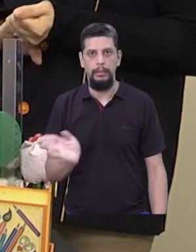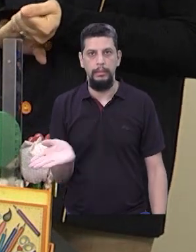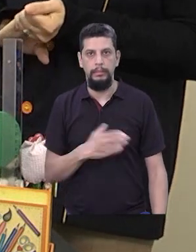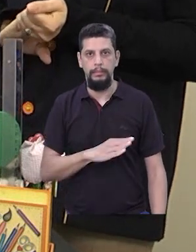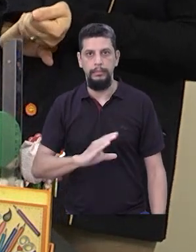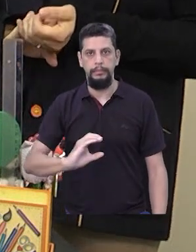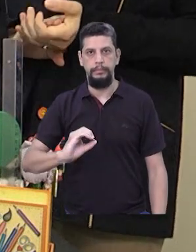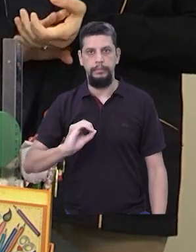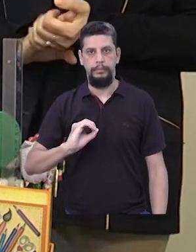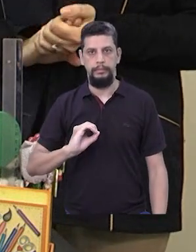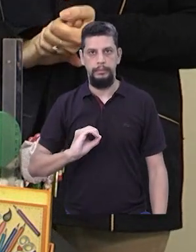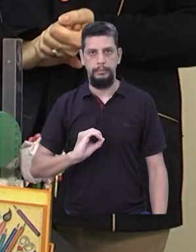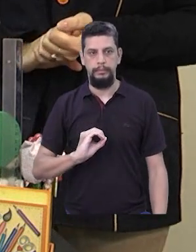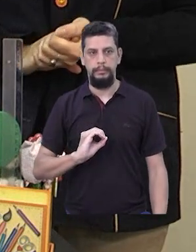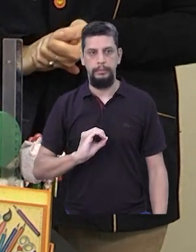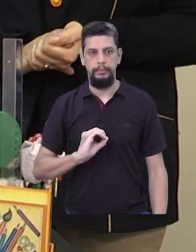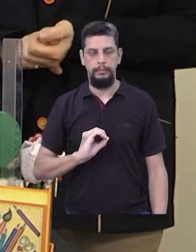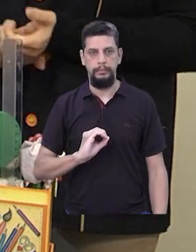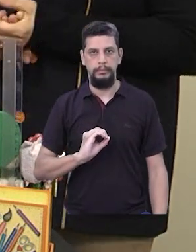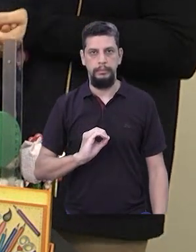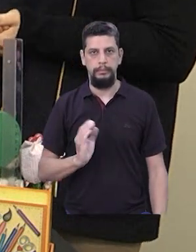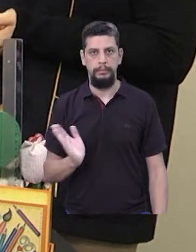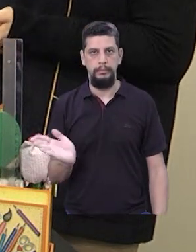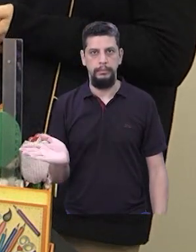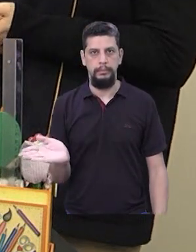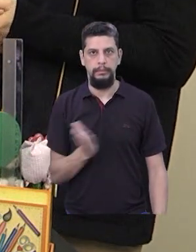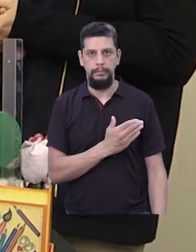O. Pra fazer Bo.